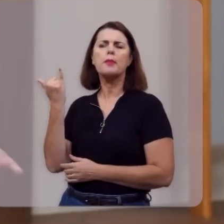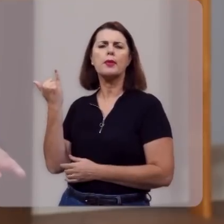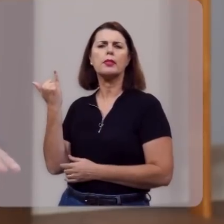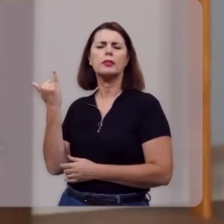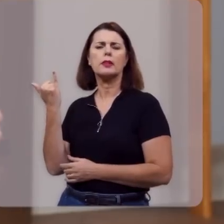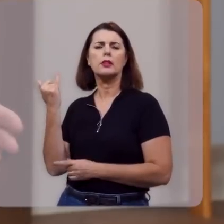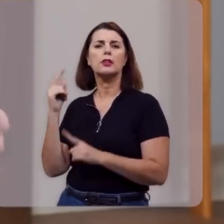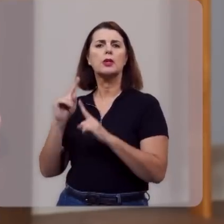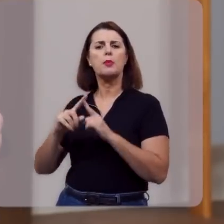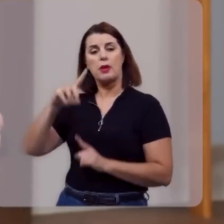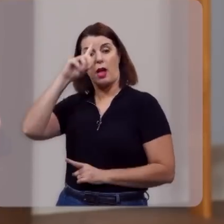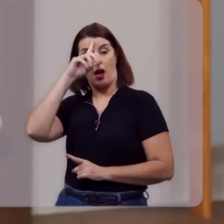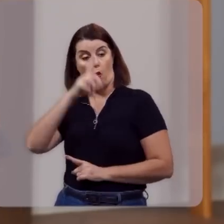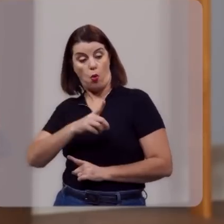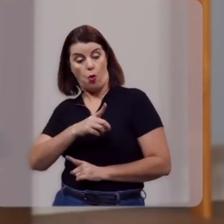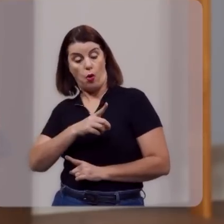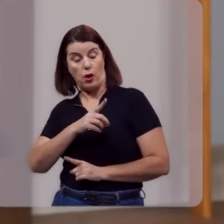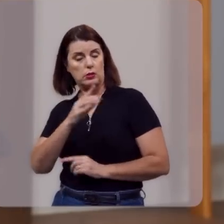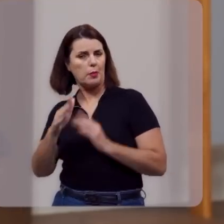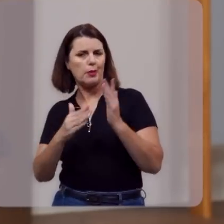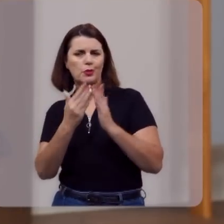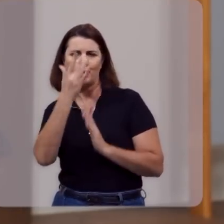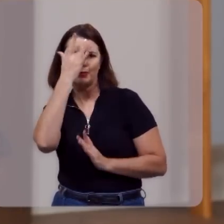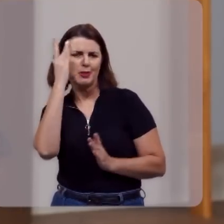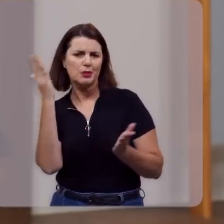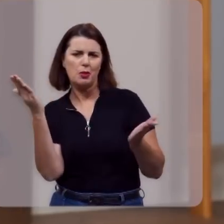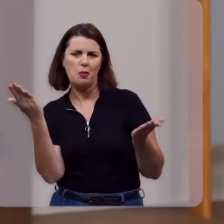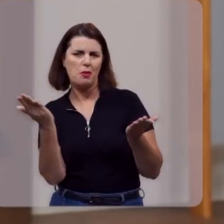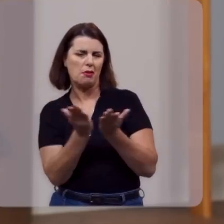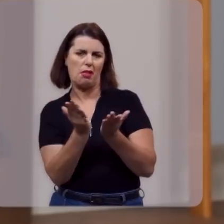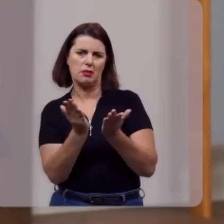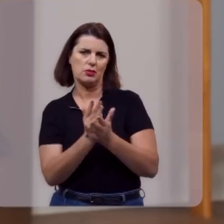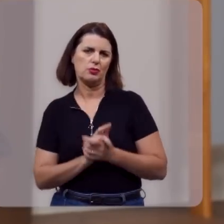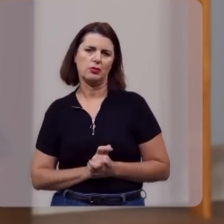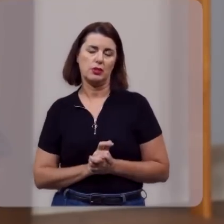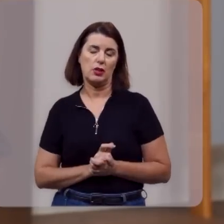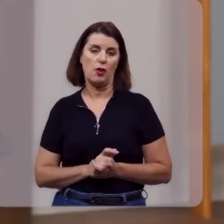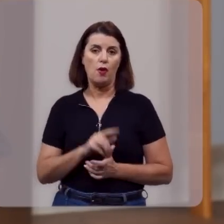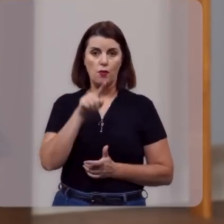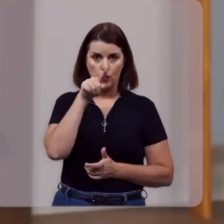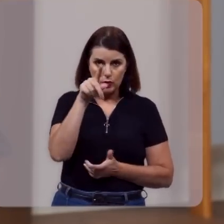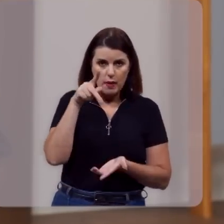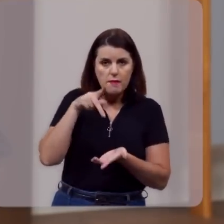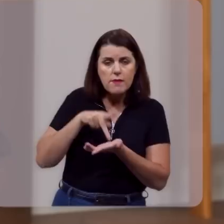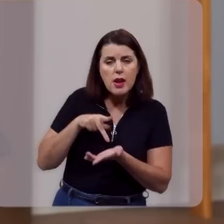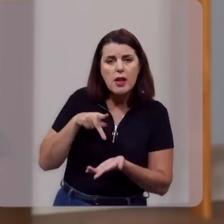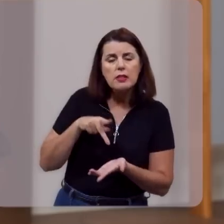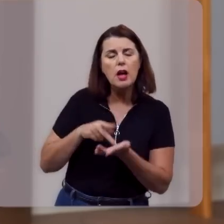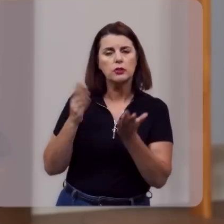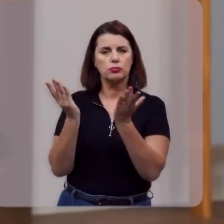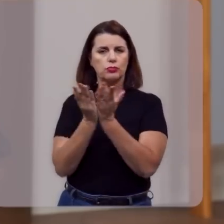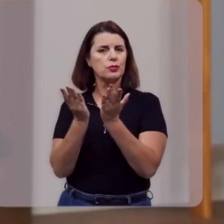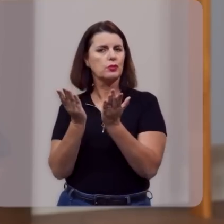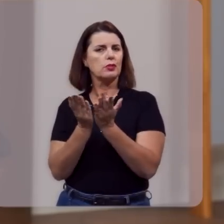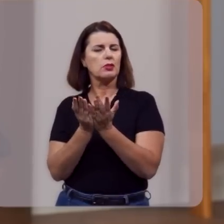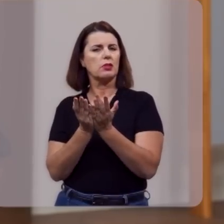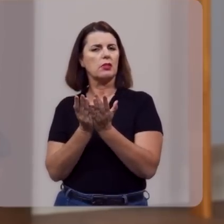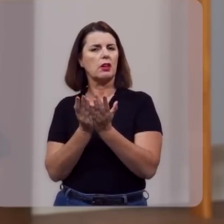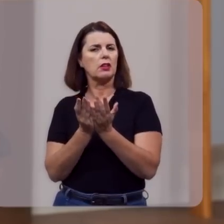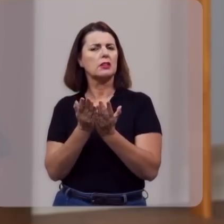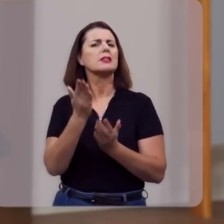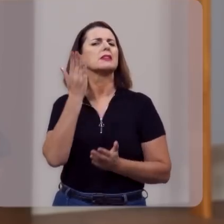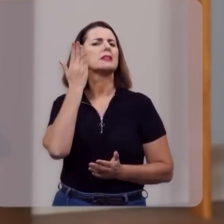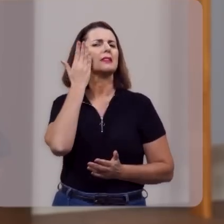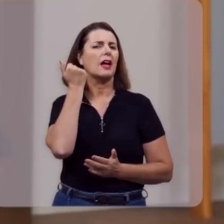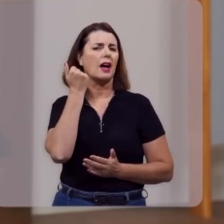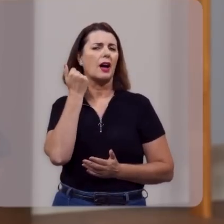reverendo Rodrigo, porque a ordem de pregar o evangelho é para todo cristão. E se você é verdadeiramente um crente, você